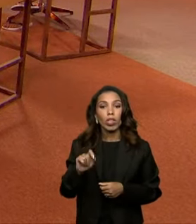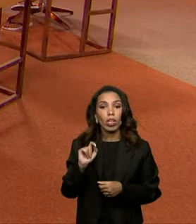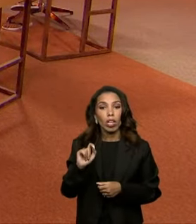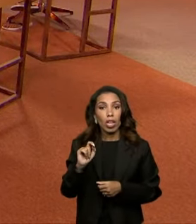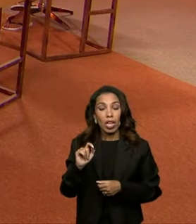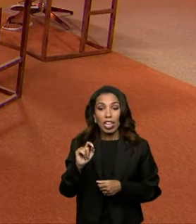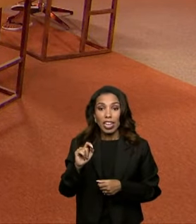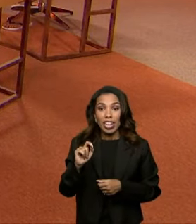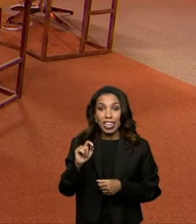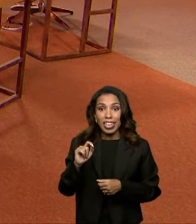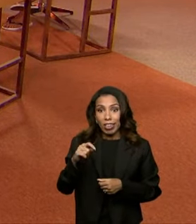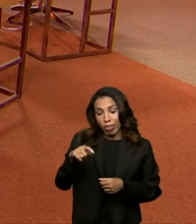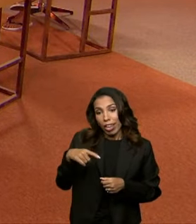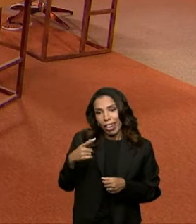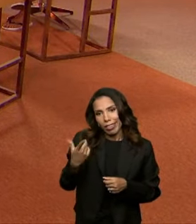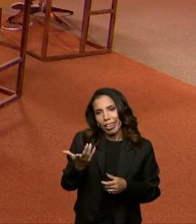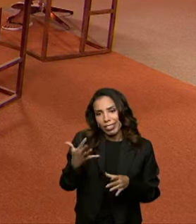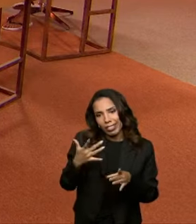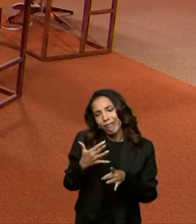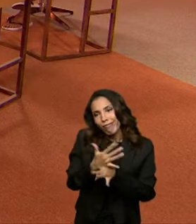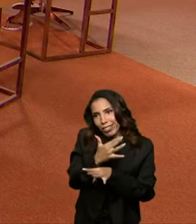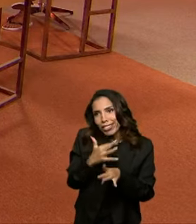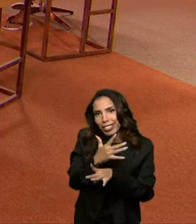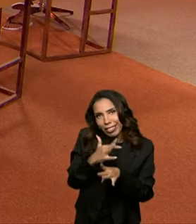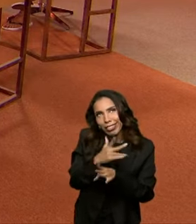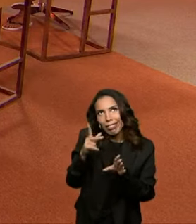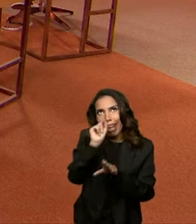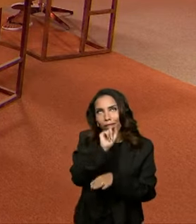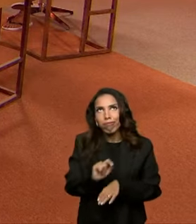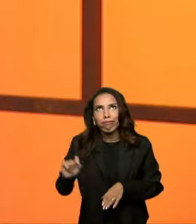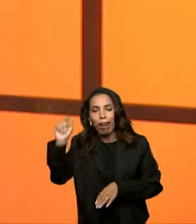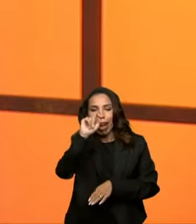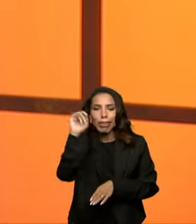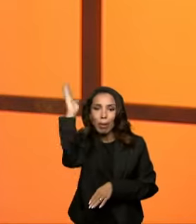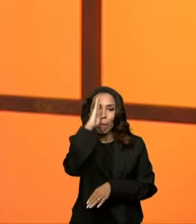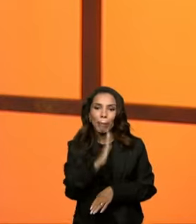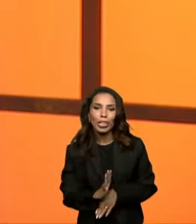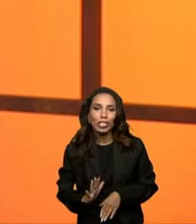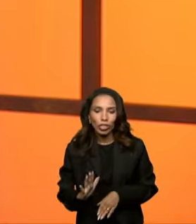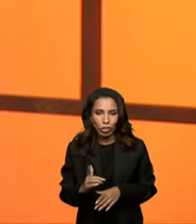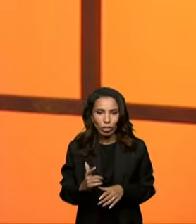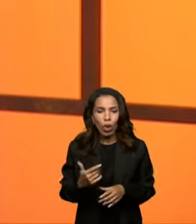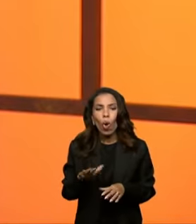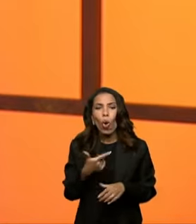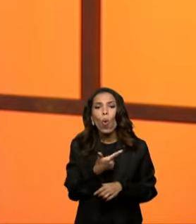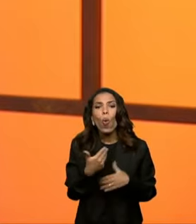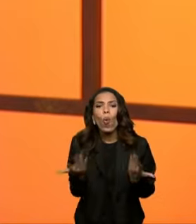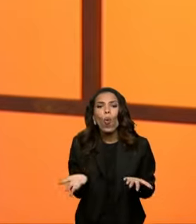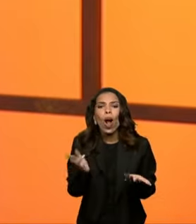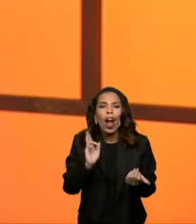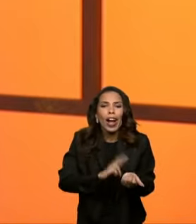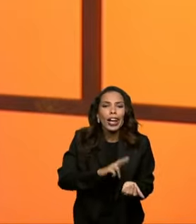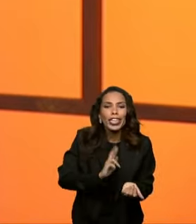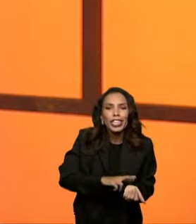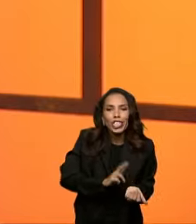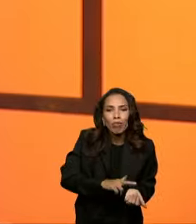de cidade aí. A gente tá no Brasil, né? Que é o lugar do improviso. Uhum. Eu fiquei... Porque assim, que outro ritmo vai dizer não era amor, era